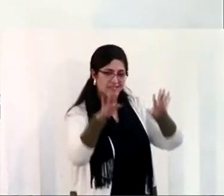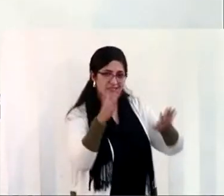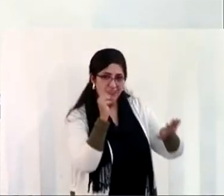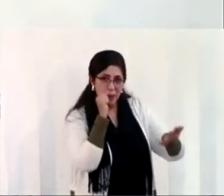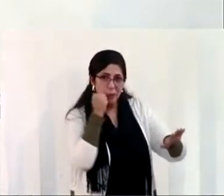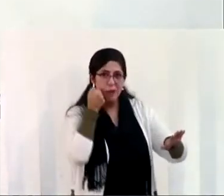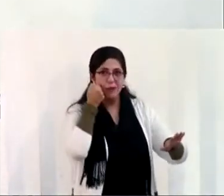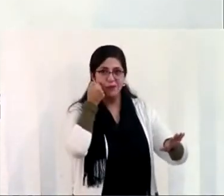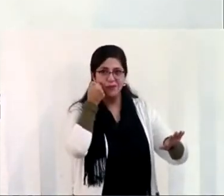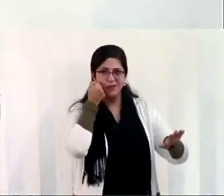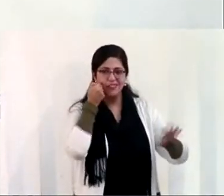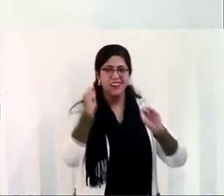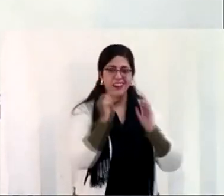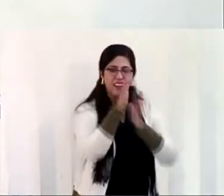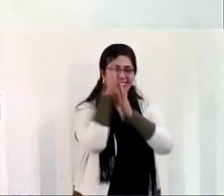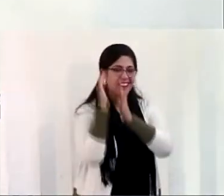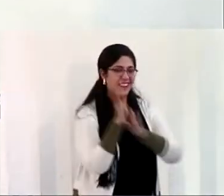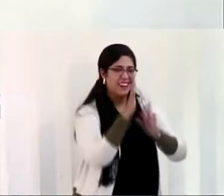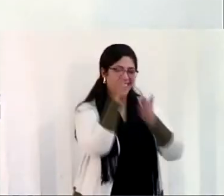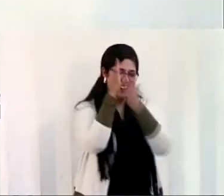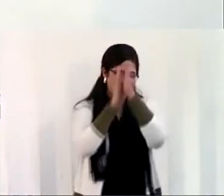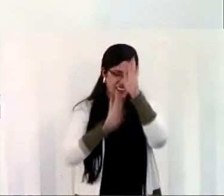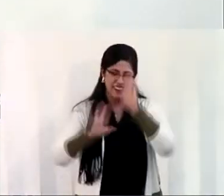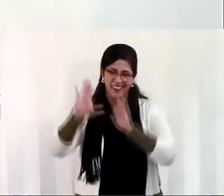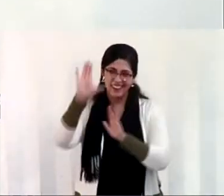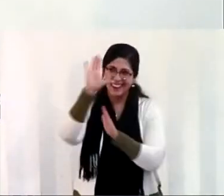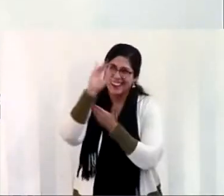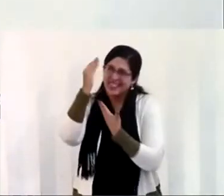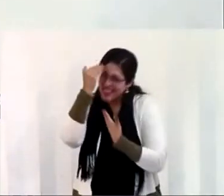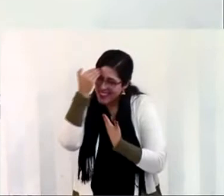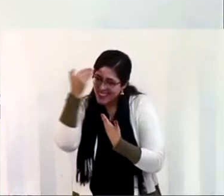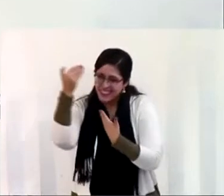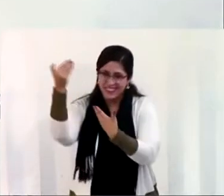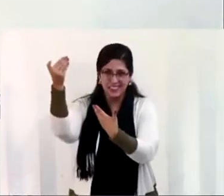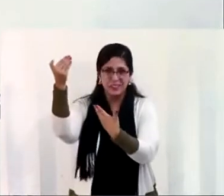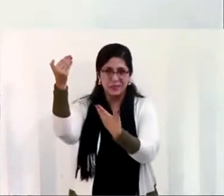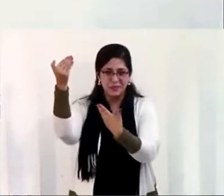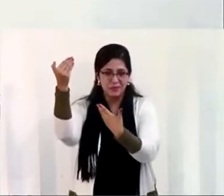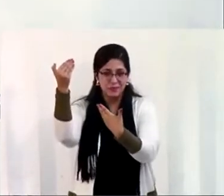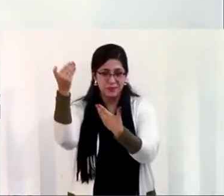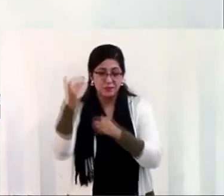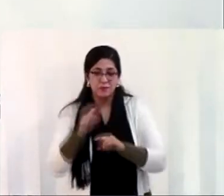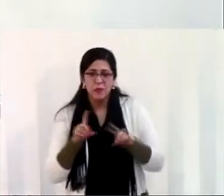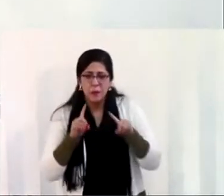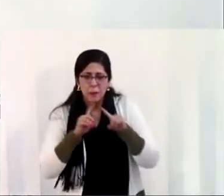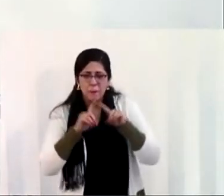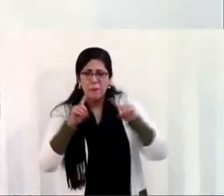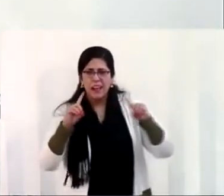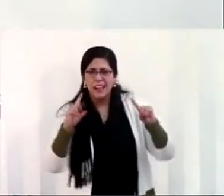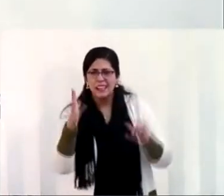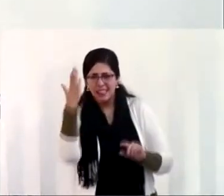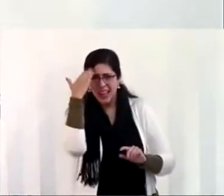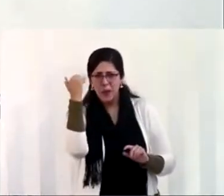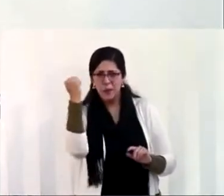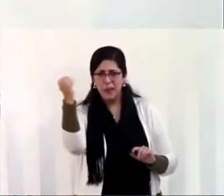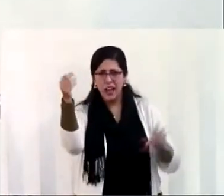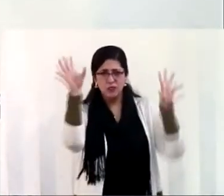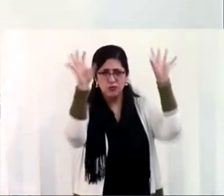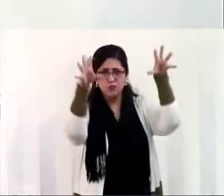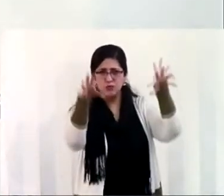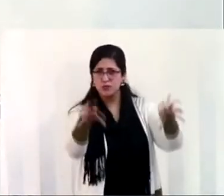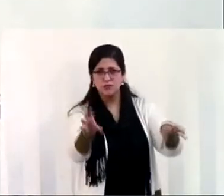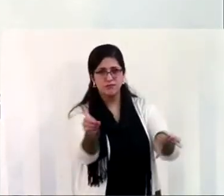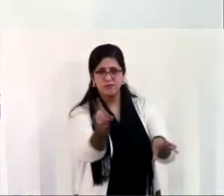louvava e adorava por causa disso. Você sabia que nem chuva forte, nem sol